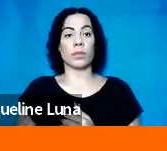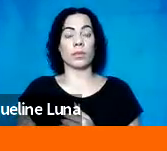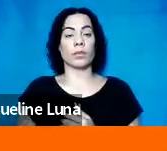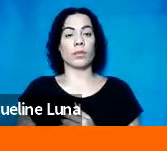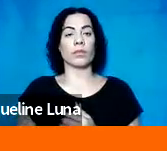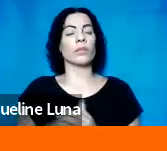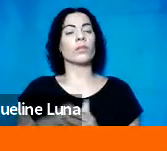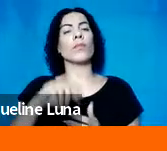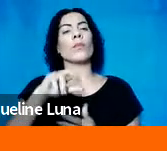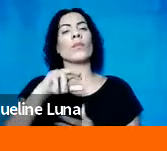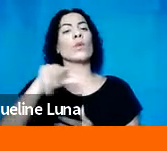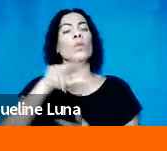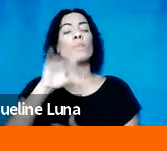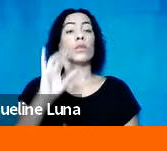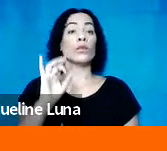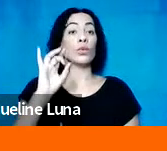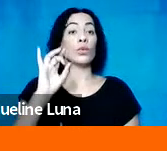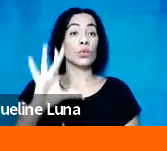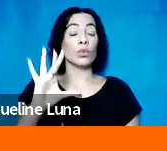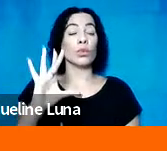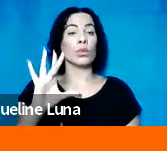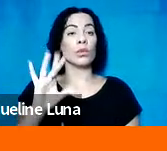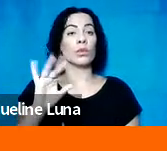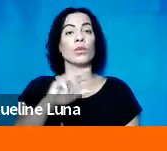Não só para